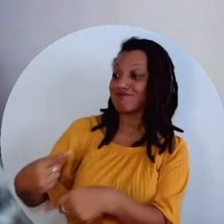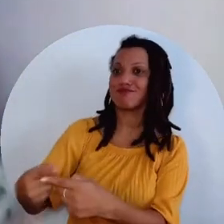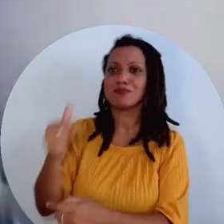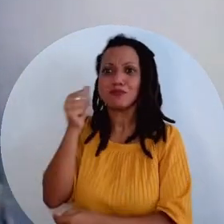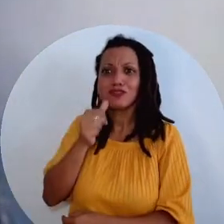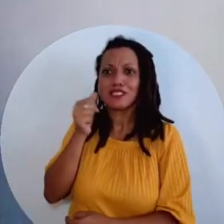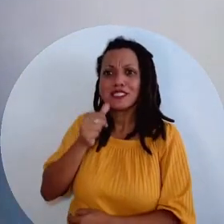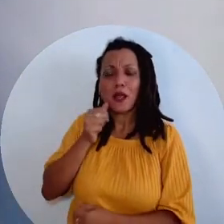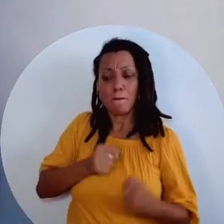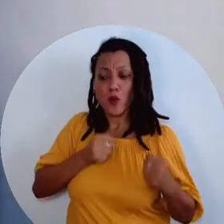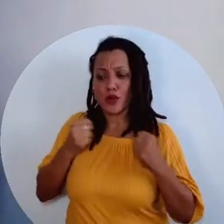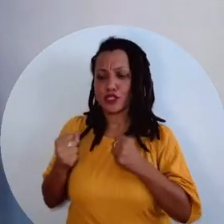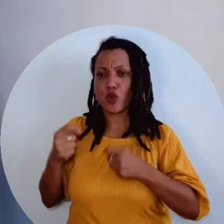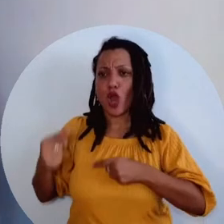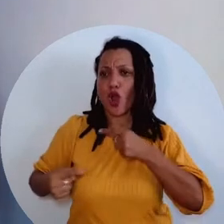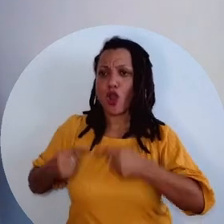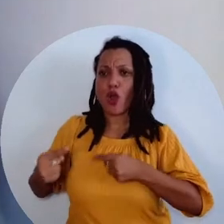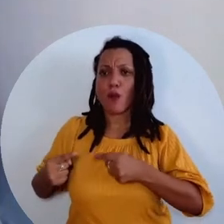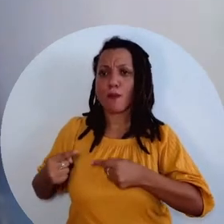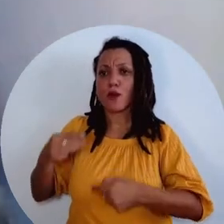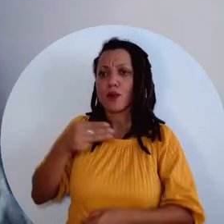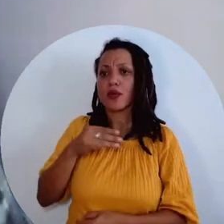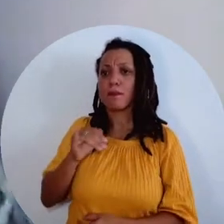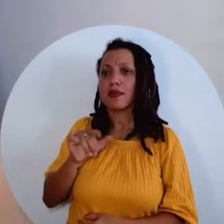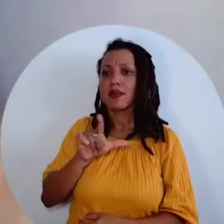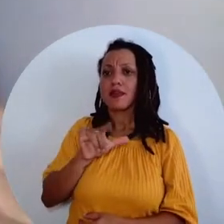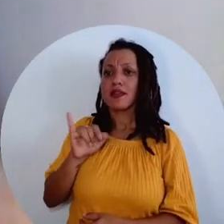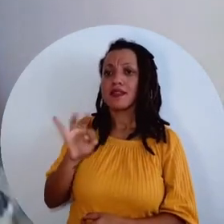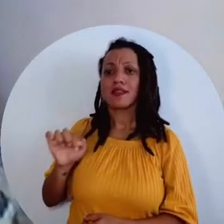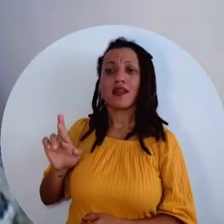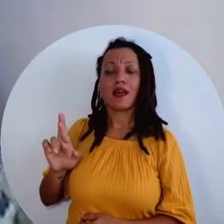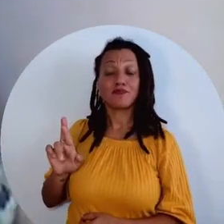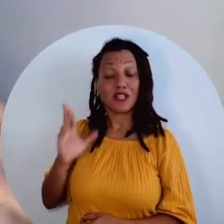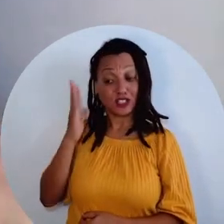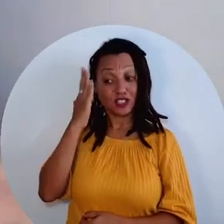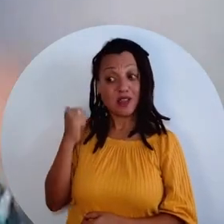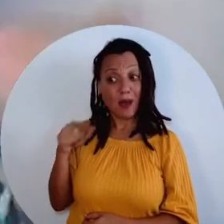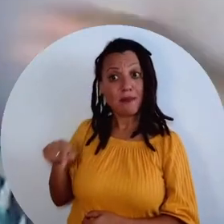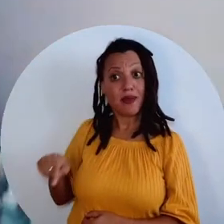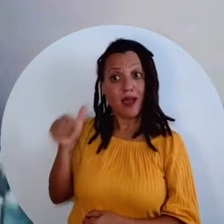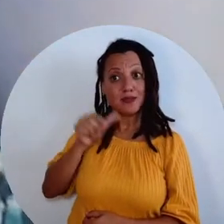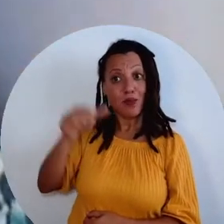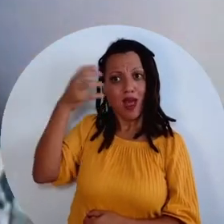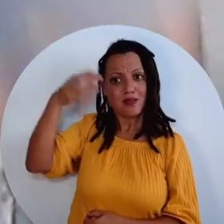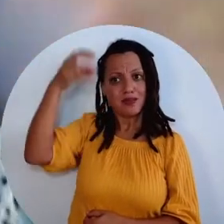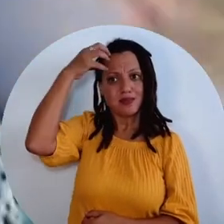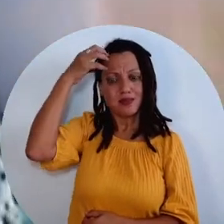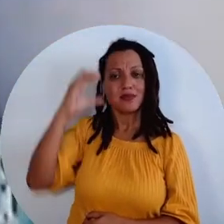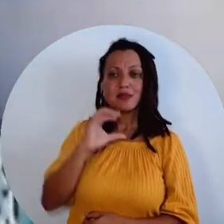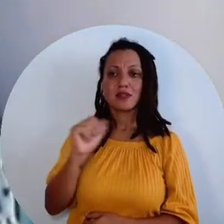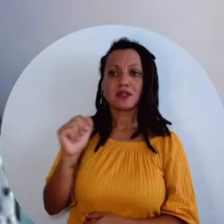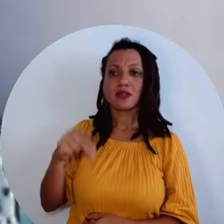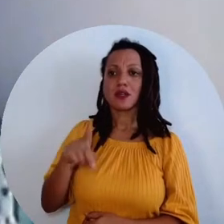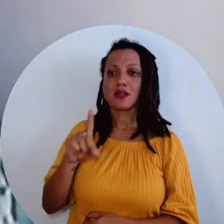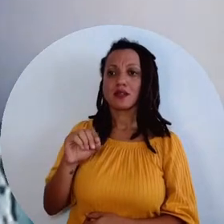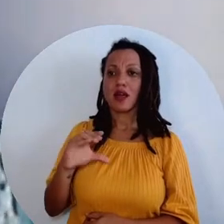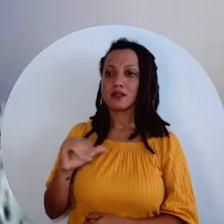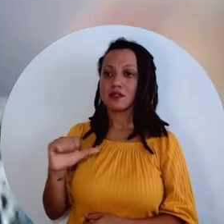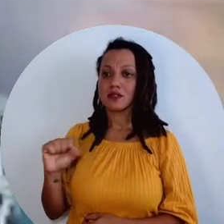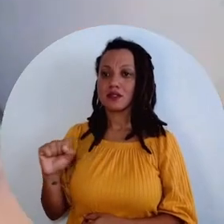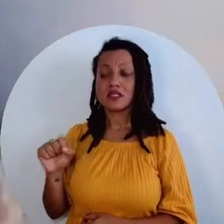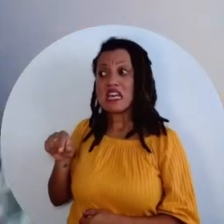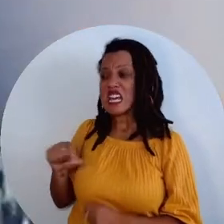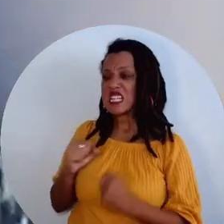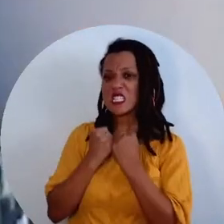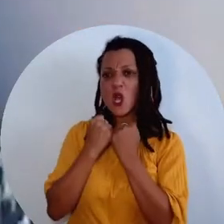poder político, econômico e militar. E a gente sabe que as Candaces foram grandes guerreiras que seguraram, por exemplo,